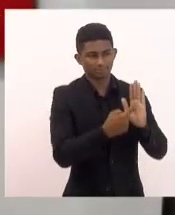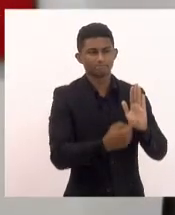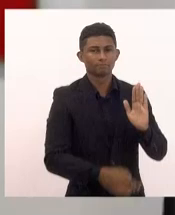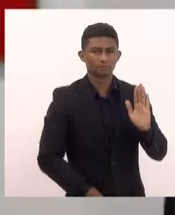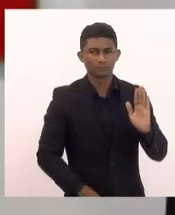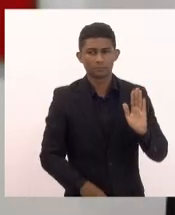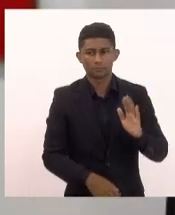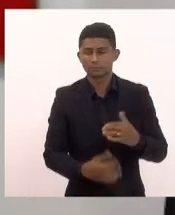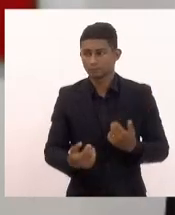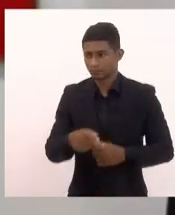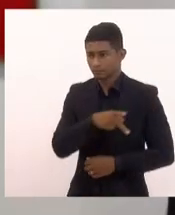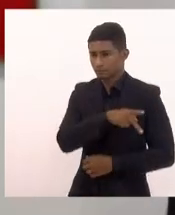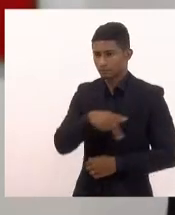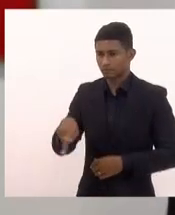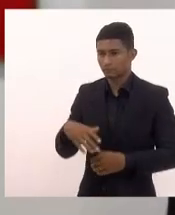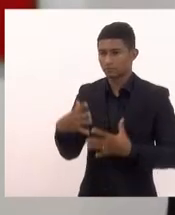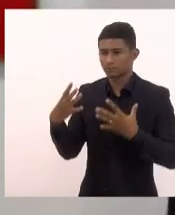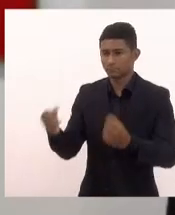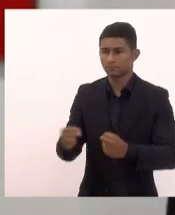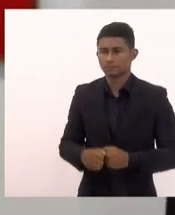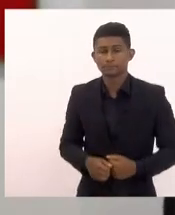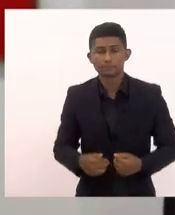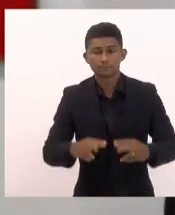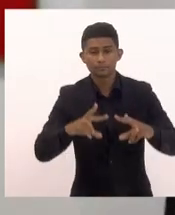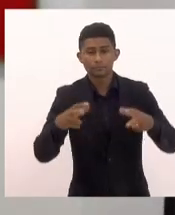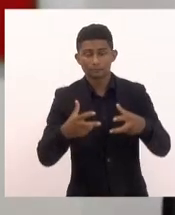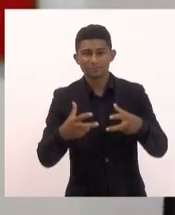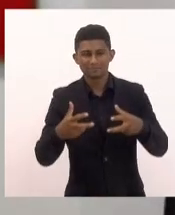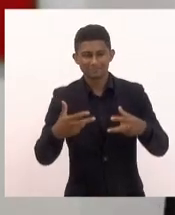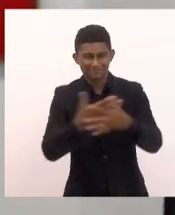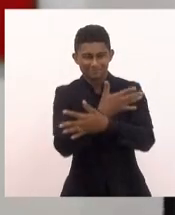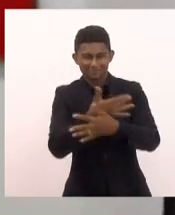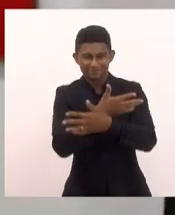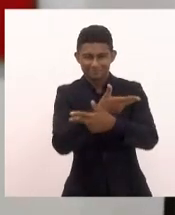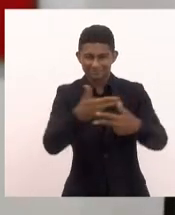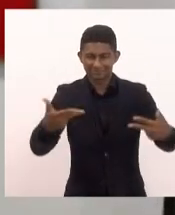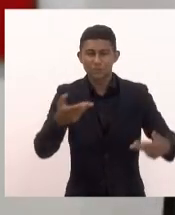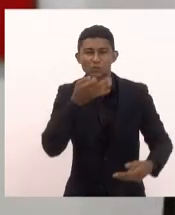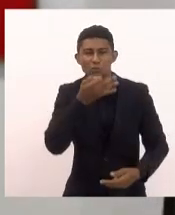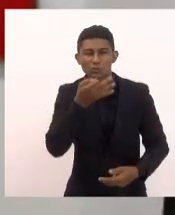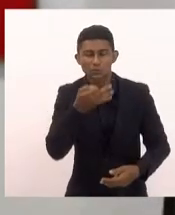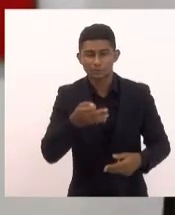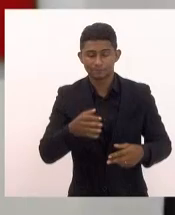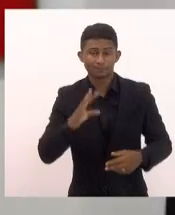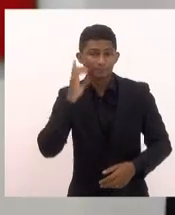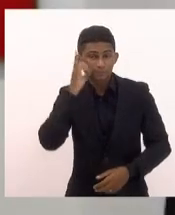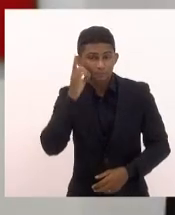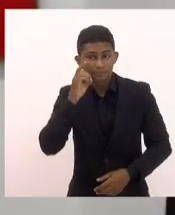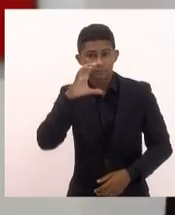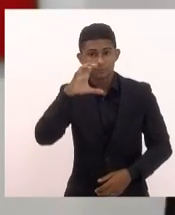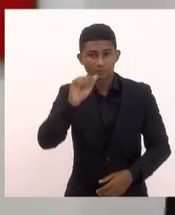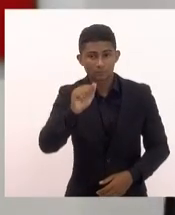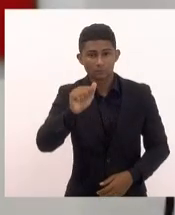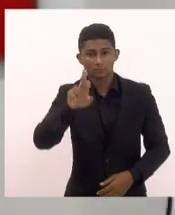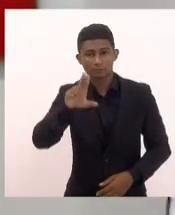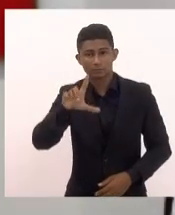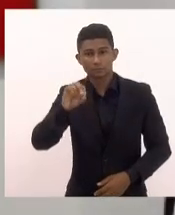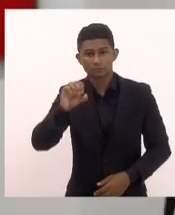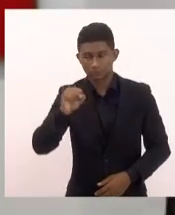Que a presidência defere. Pela Comissão de Assuntos Municipais, deputado Carlos Macedo.